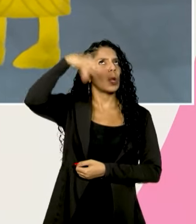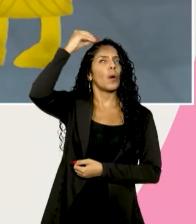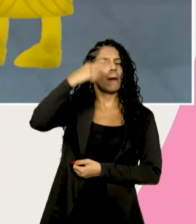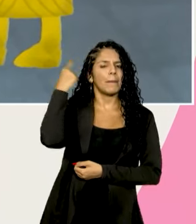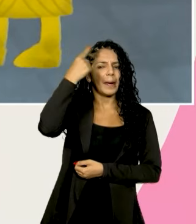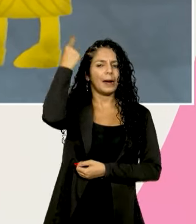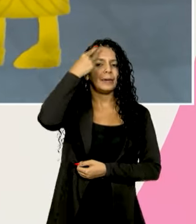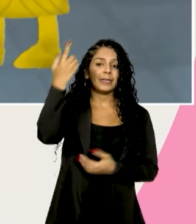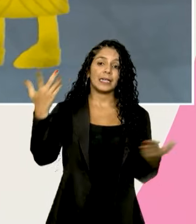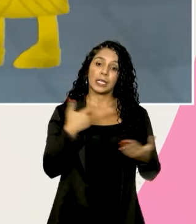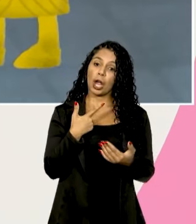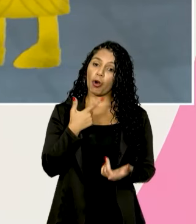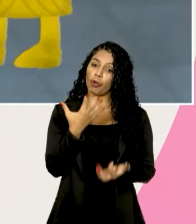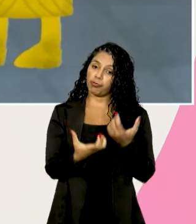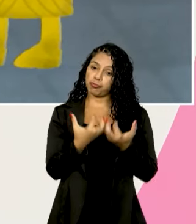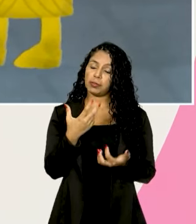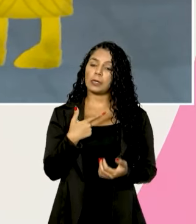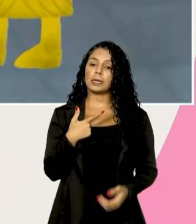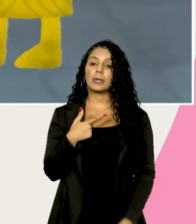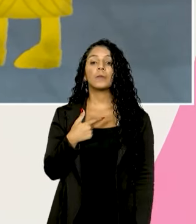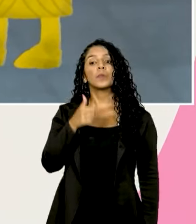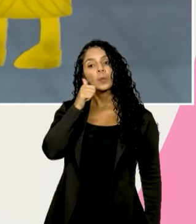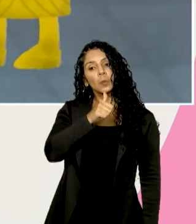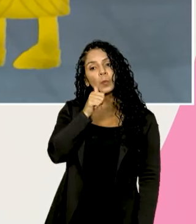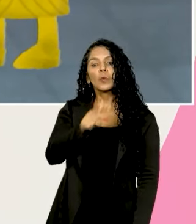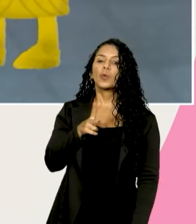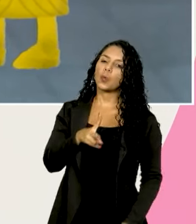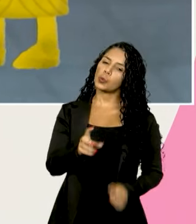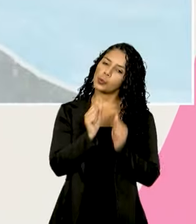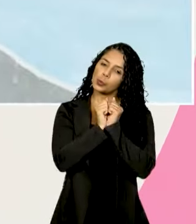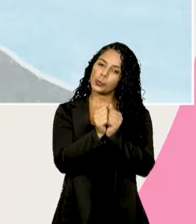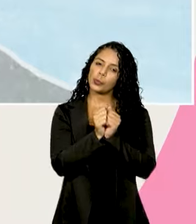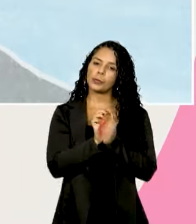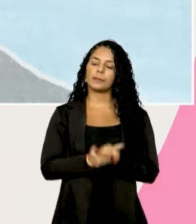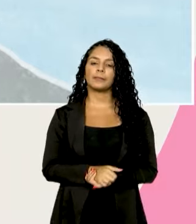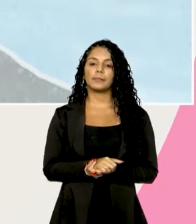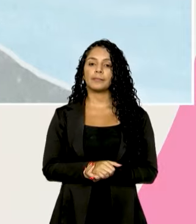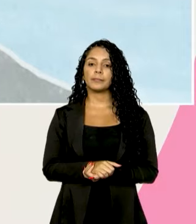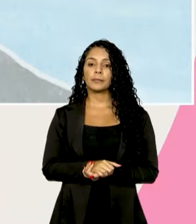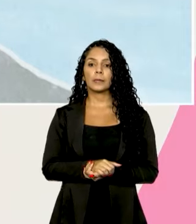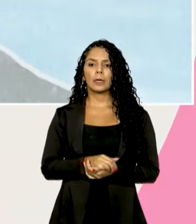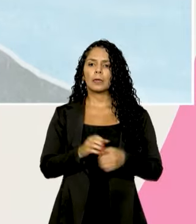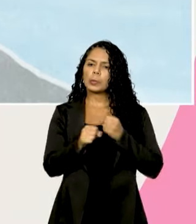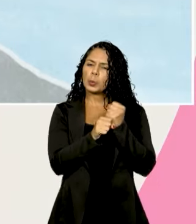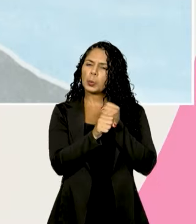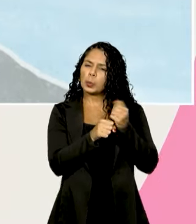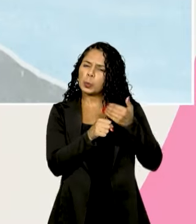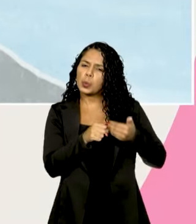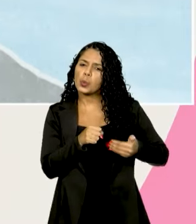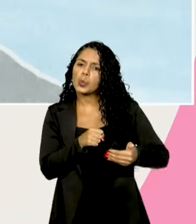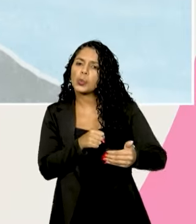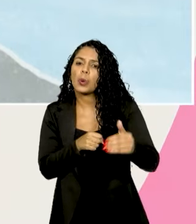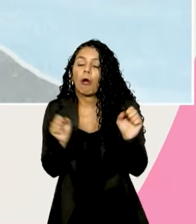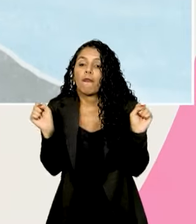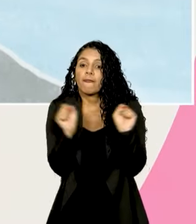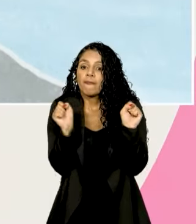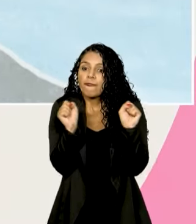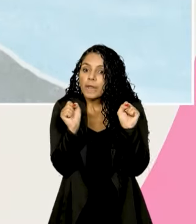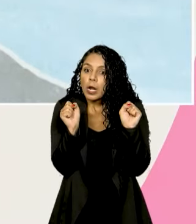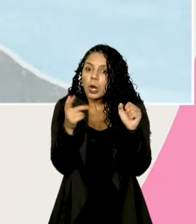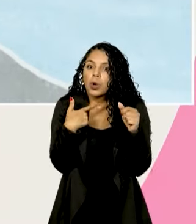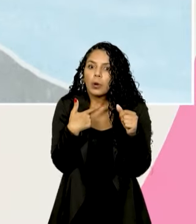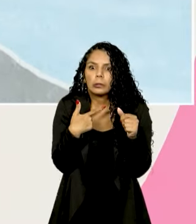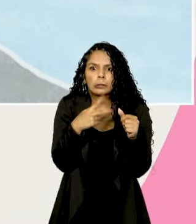e agora queimada, e a guerreira continuou ao seu lado. O tempo passou e o inverno chegou.